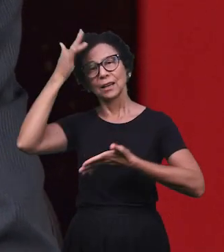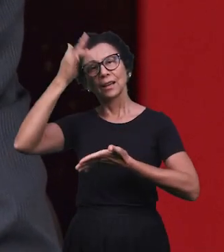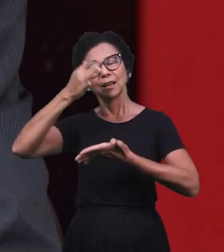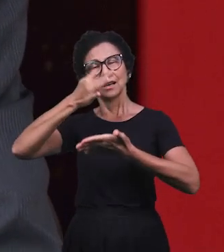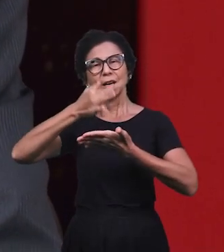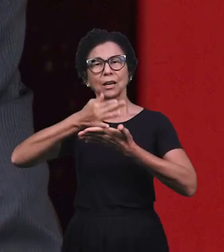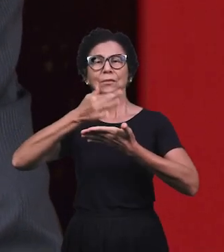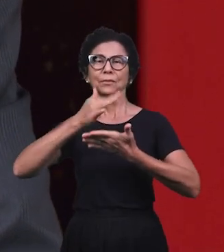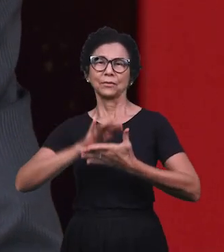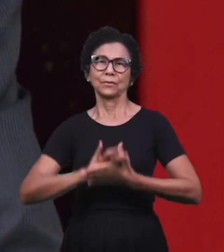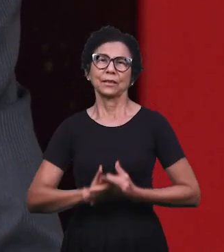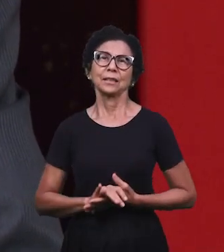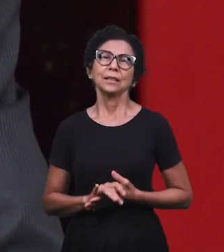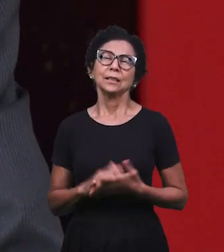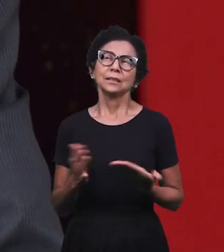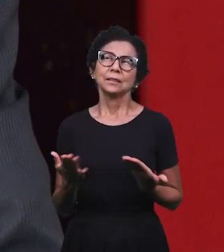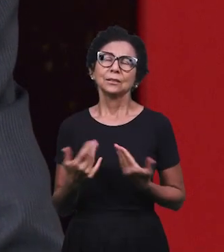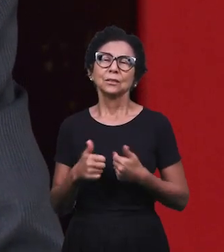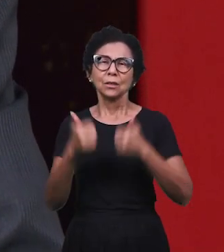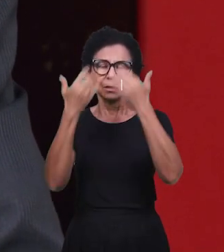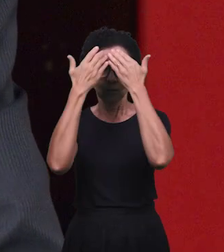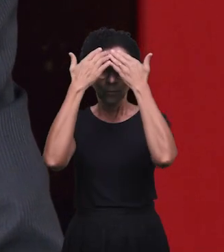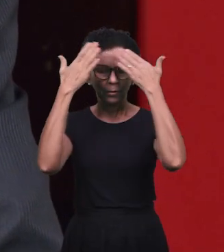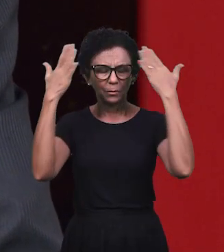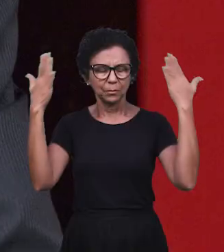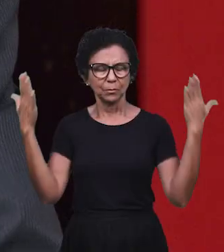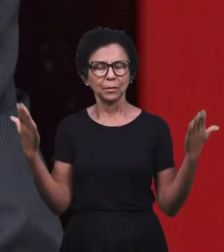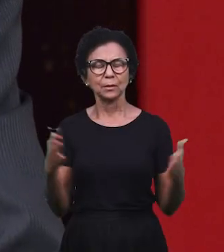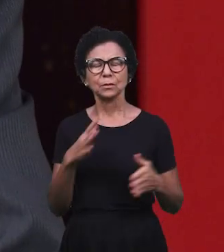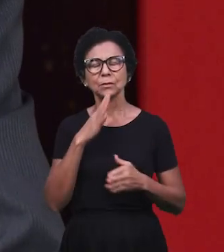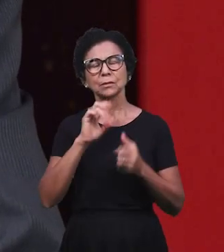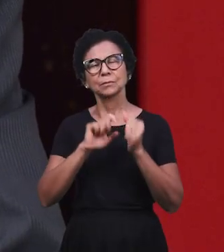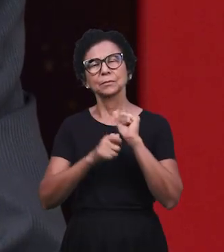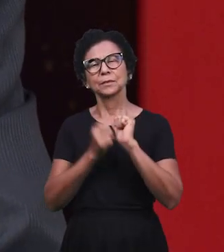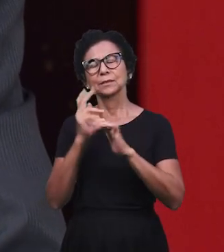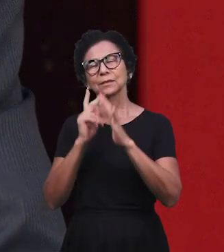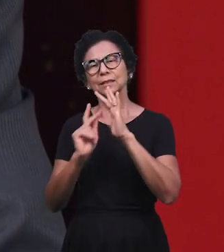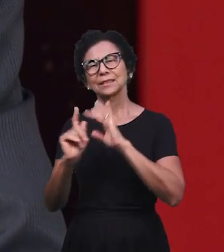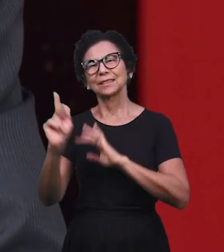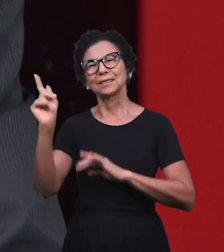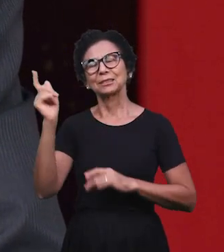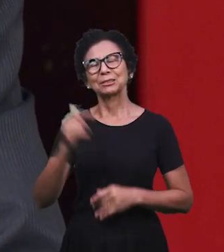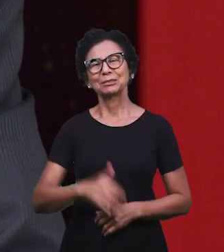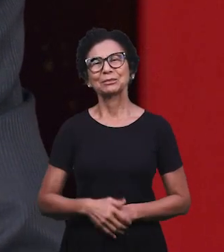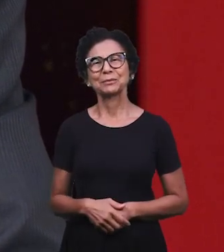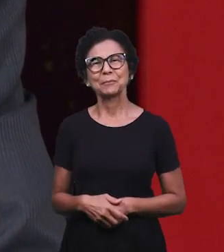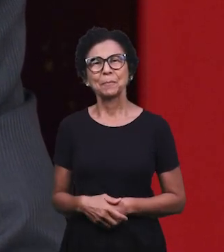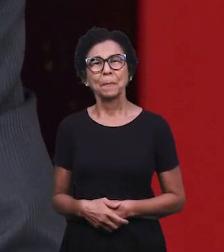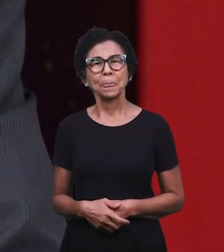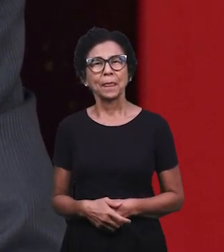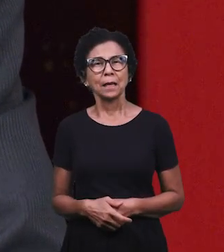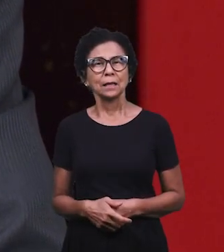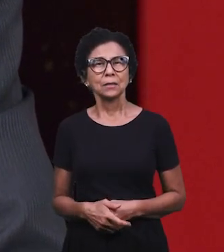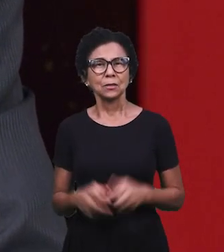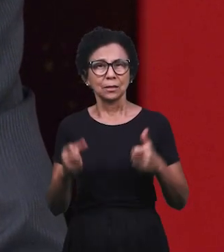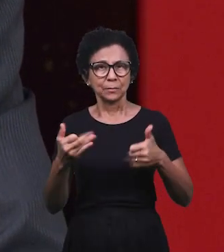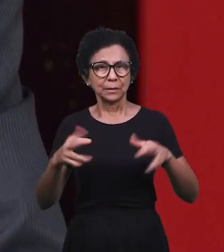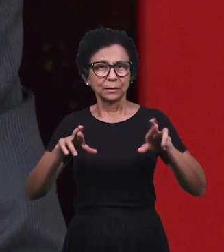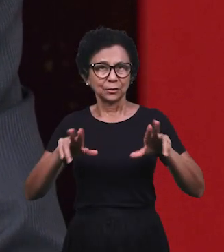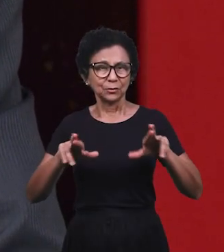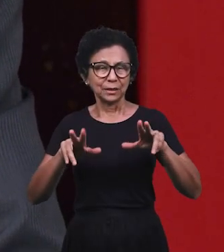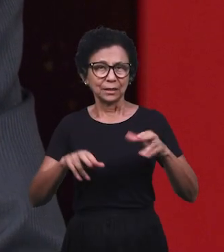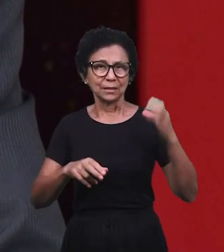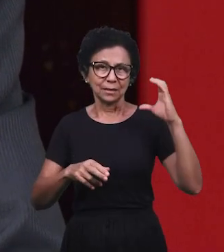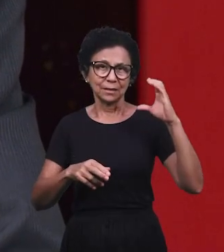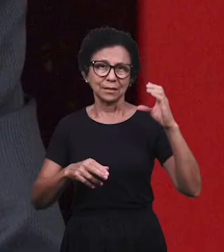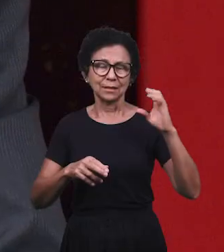permite vislumbrar os mistérios que vêm da eternidade de Deus. E trazendo, já que essa diferença, vamos falar aqui